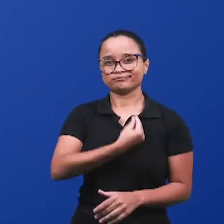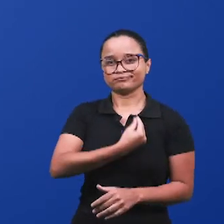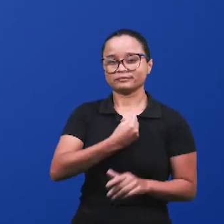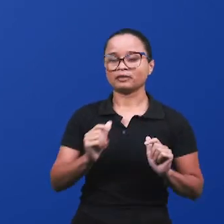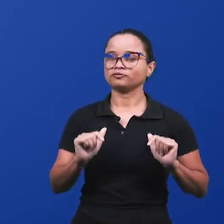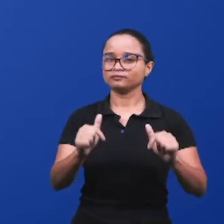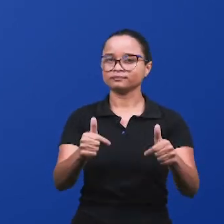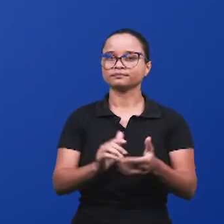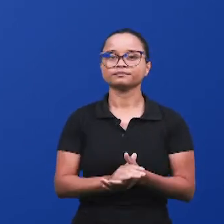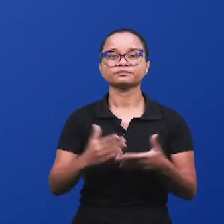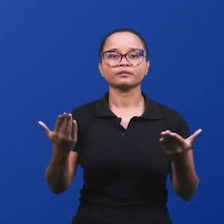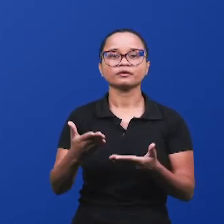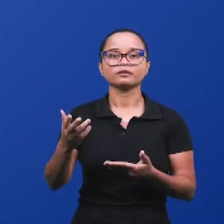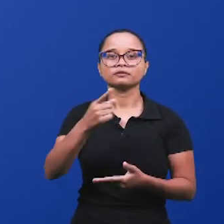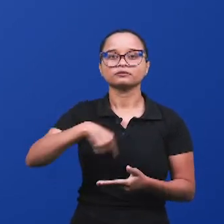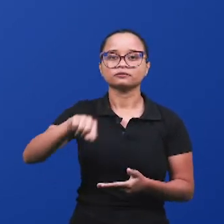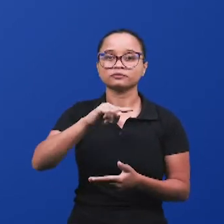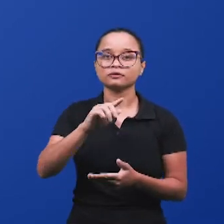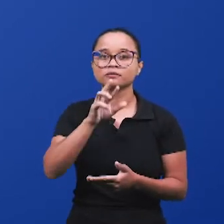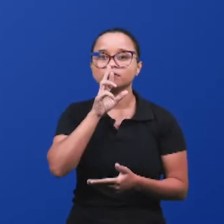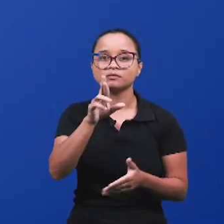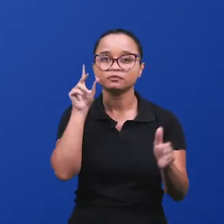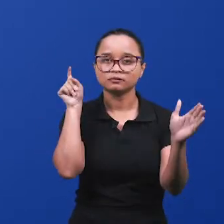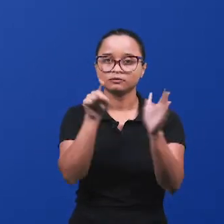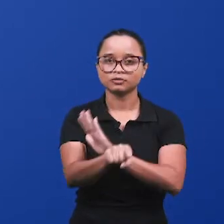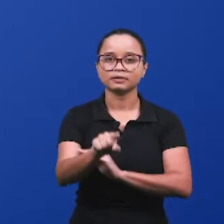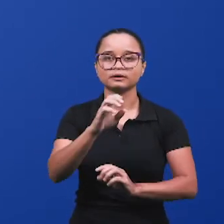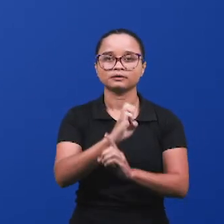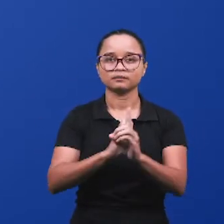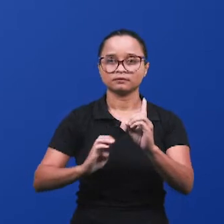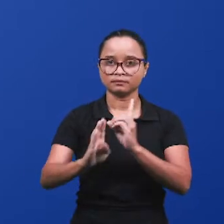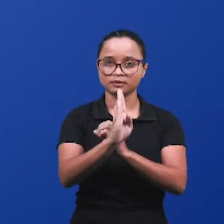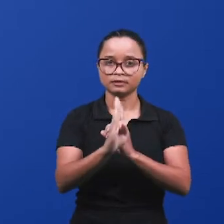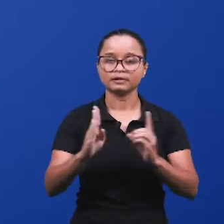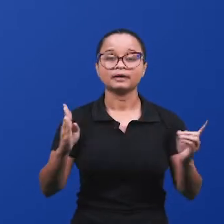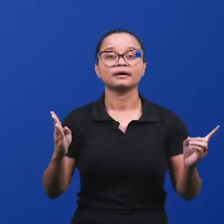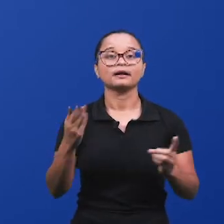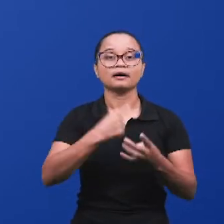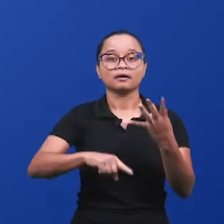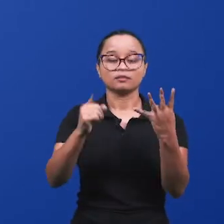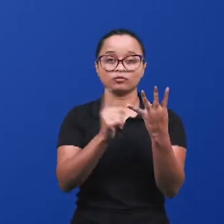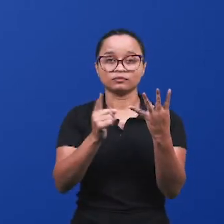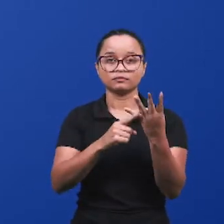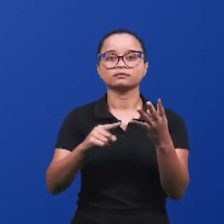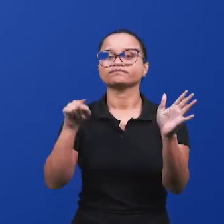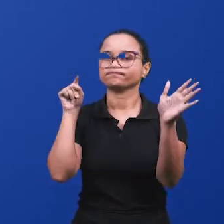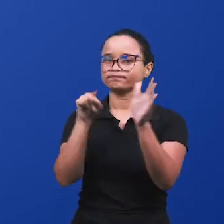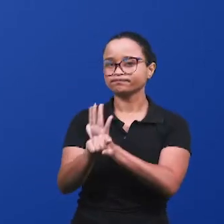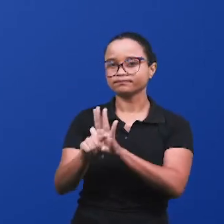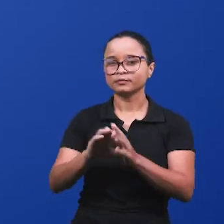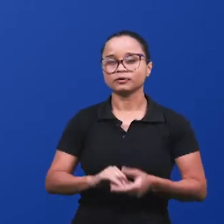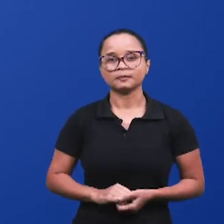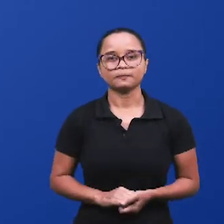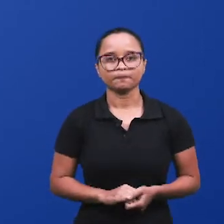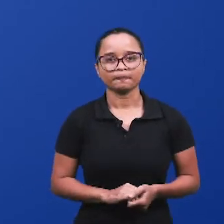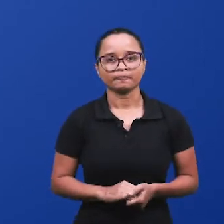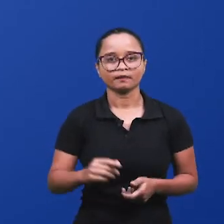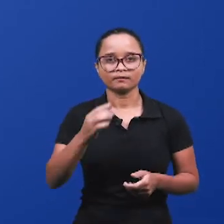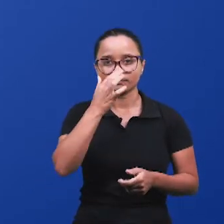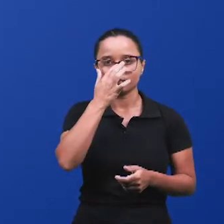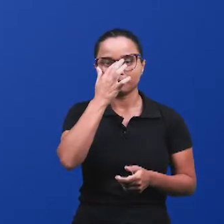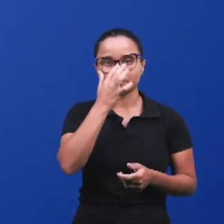da vida dele. Hoje nós vamos responder a pergunta da EBD, a quarta pergunta, que nos